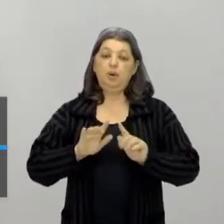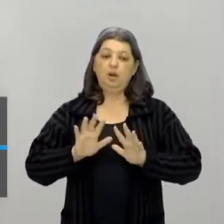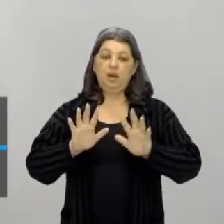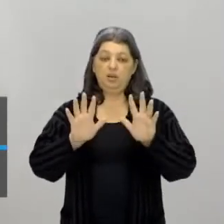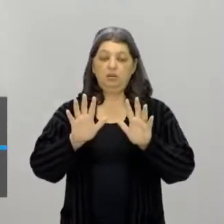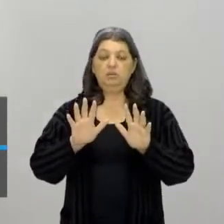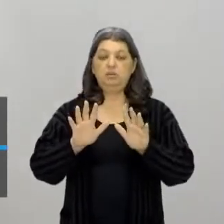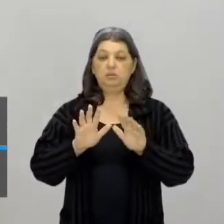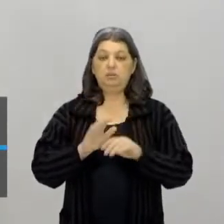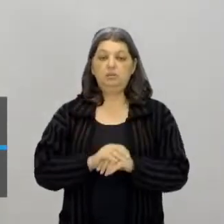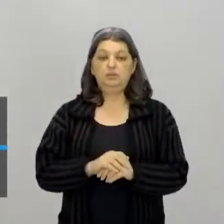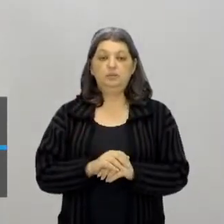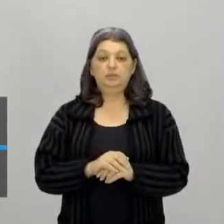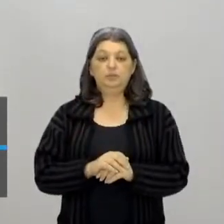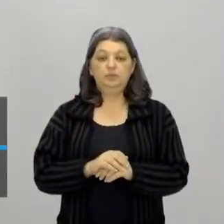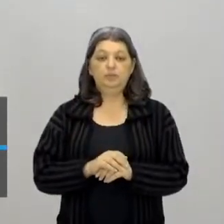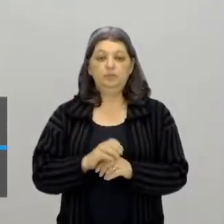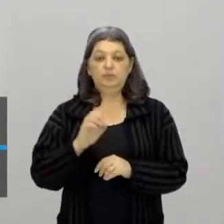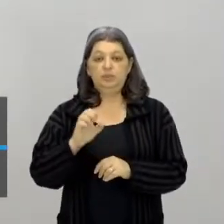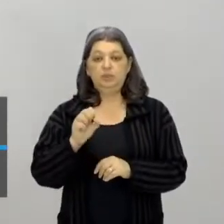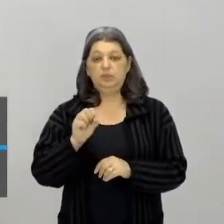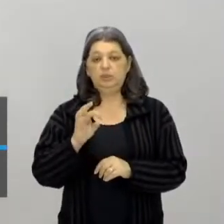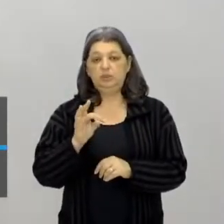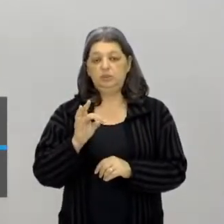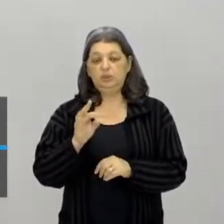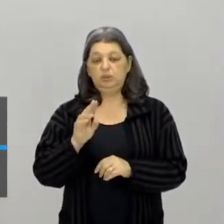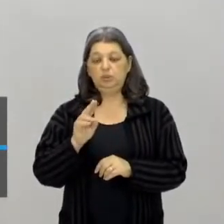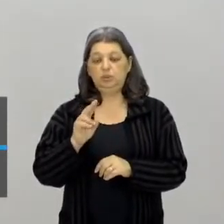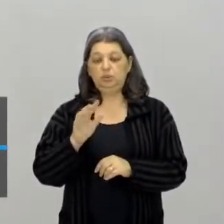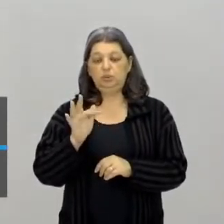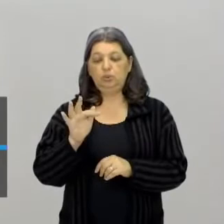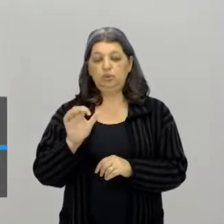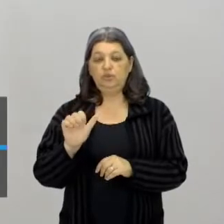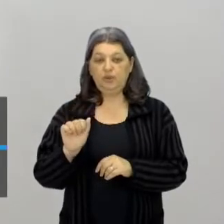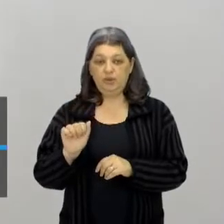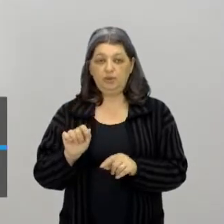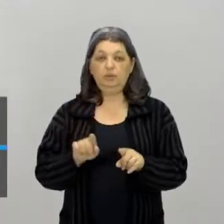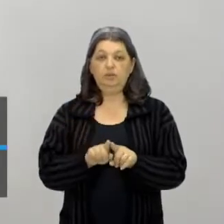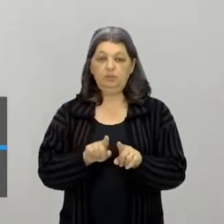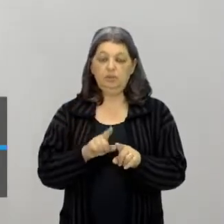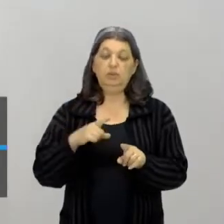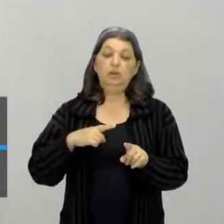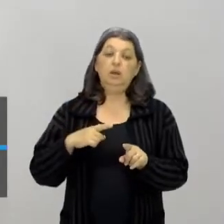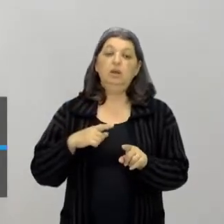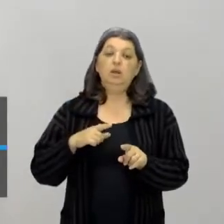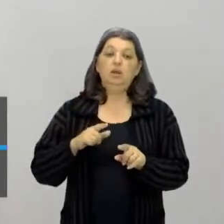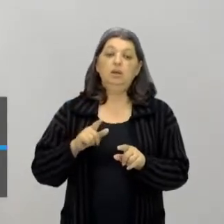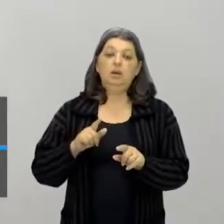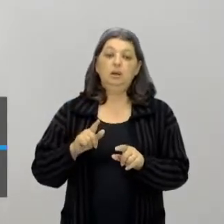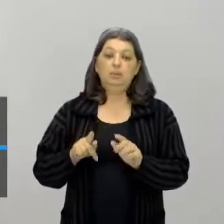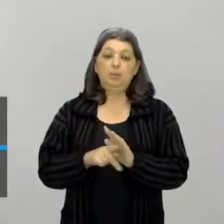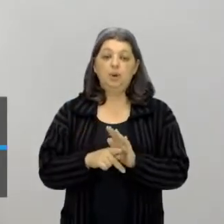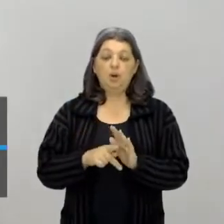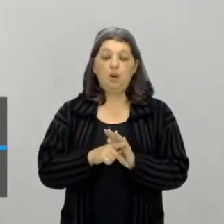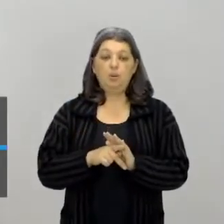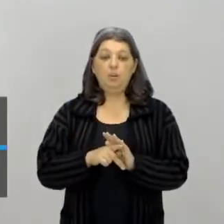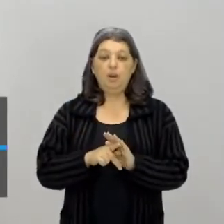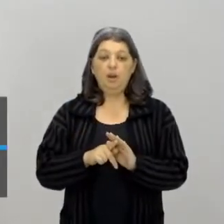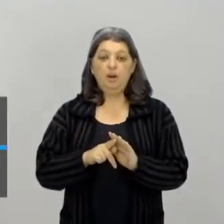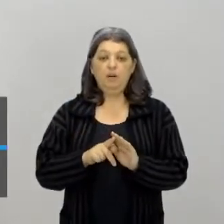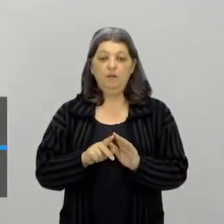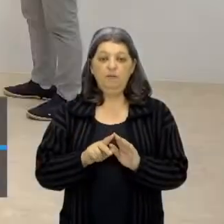dá uma preocupação danada, Joel. Mas tem também o vapor de água, ó, que é considerado... É o